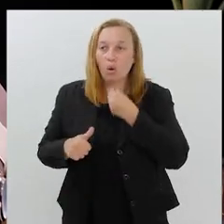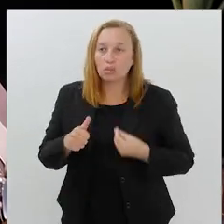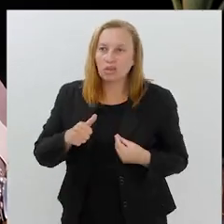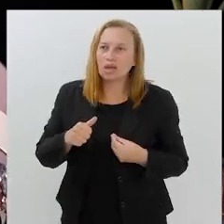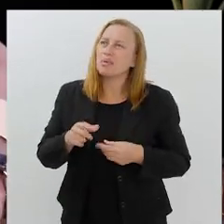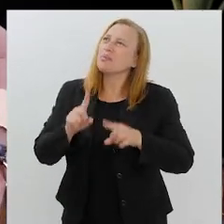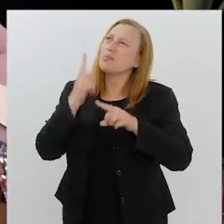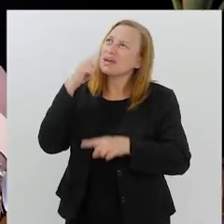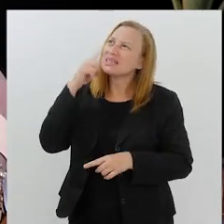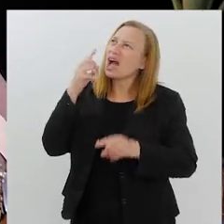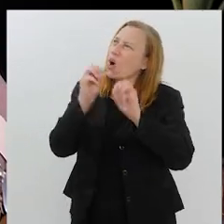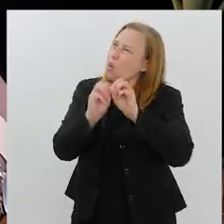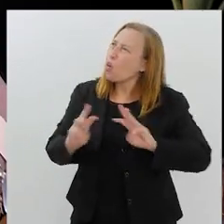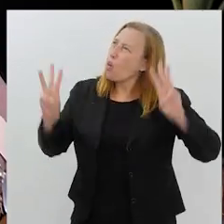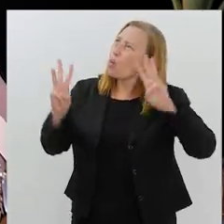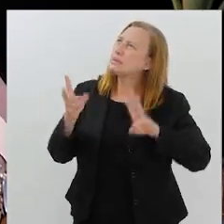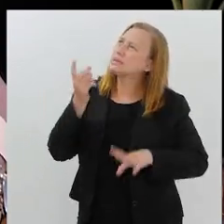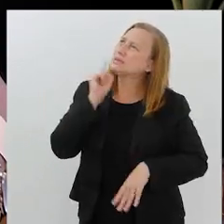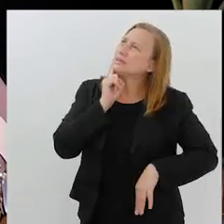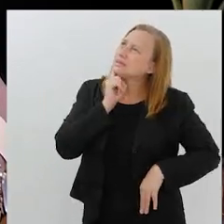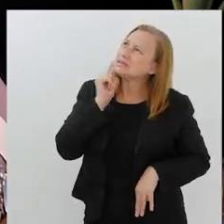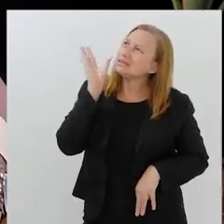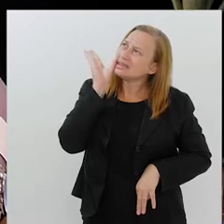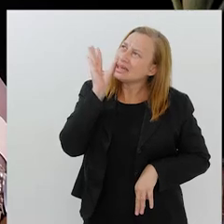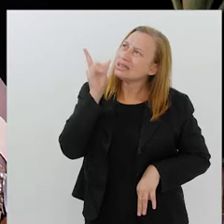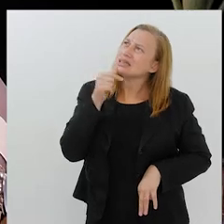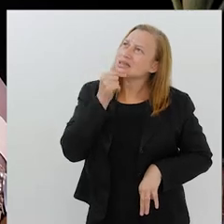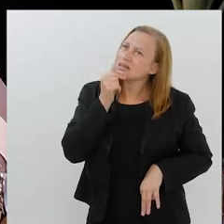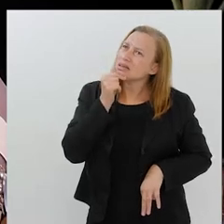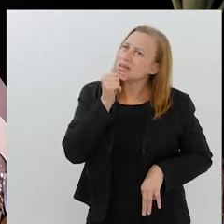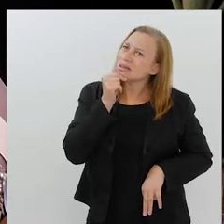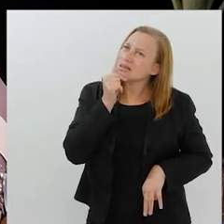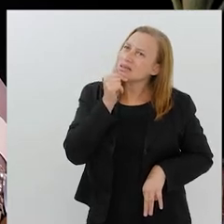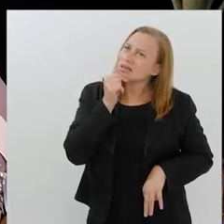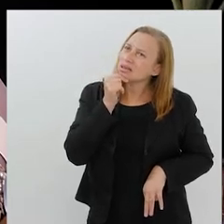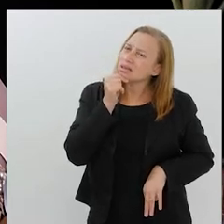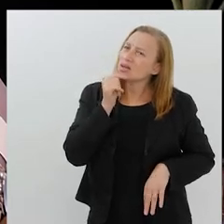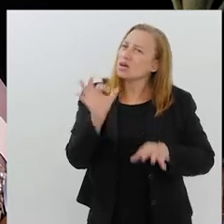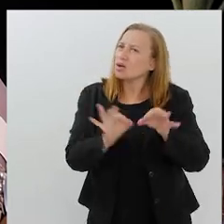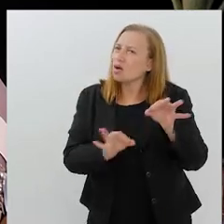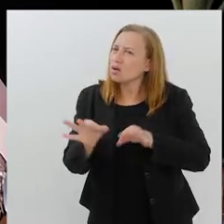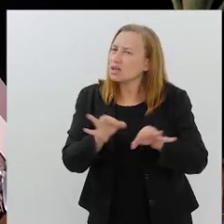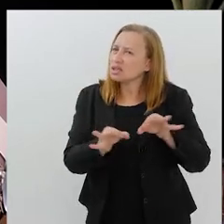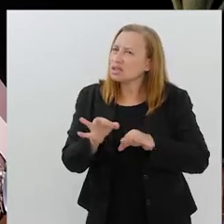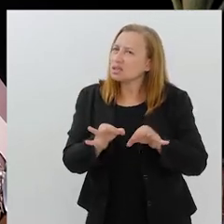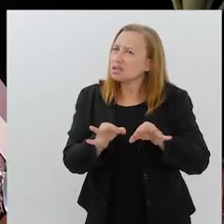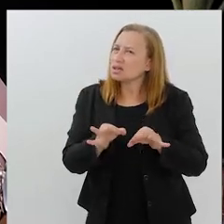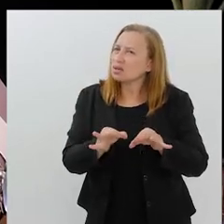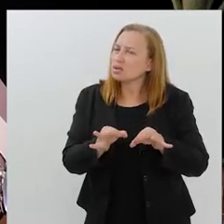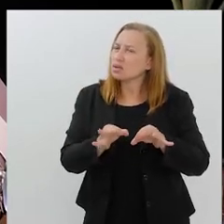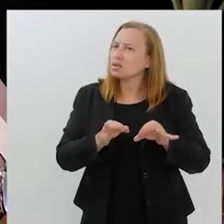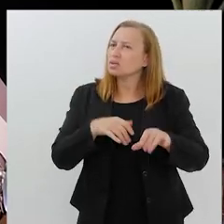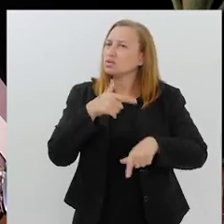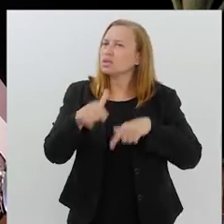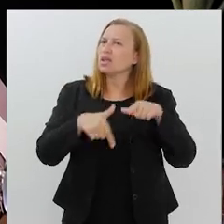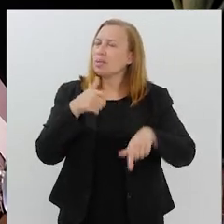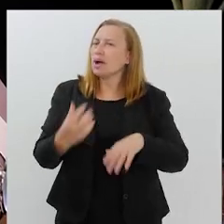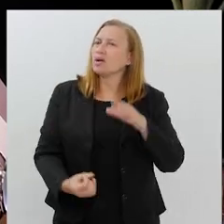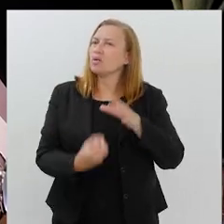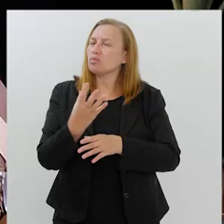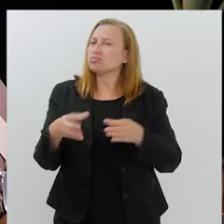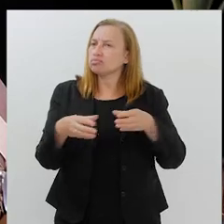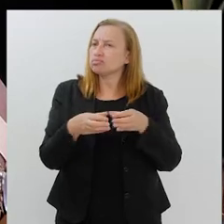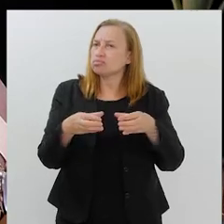né eu fiz assim mas a ONU interessante deveria ser uma medida do oit né da organização internacional do trabalho